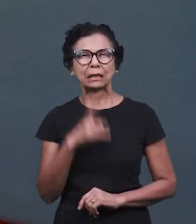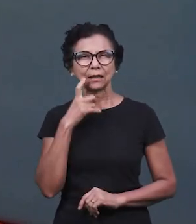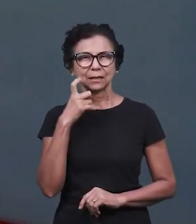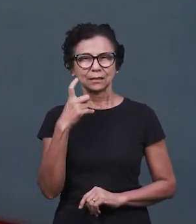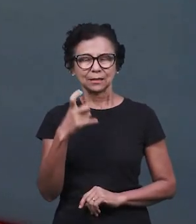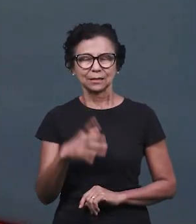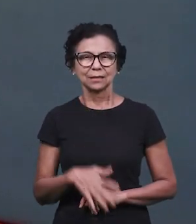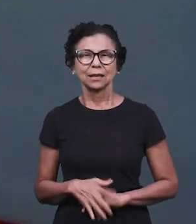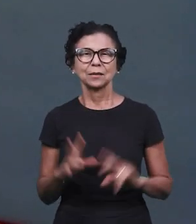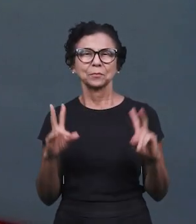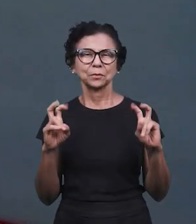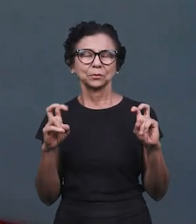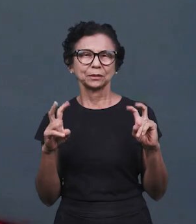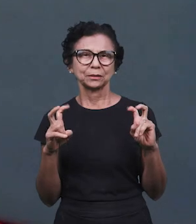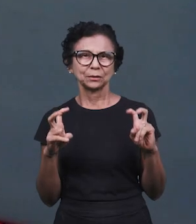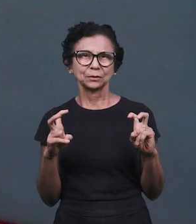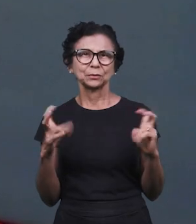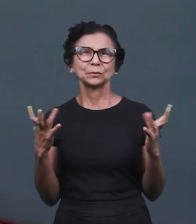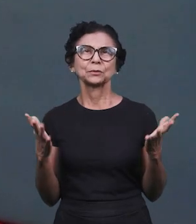Então, foi assim um